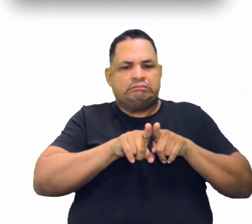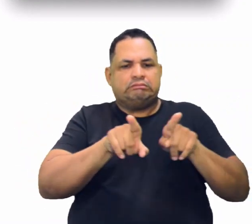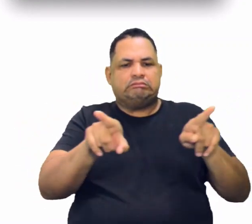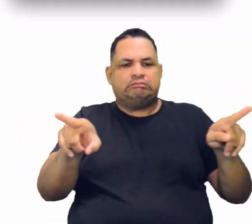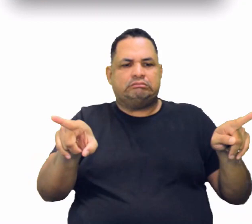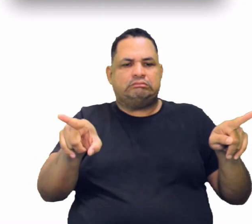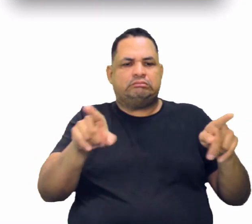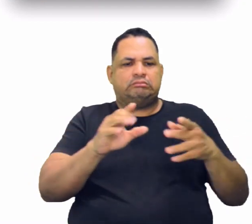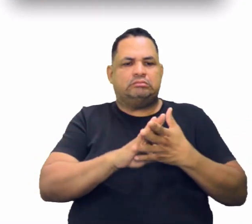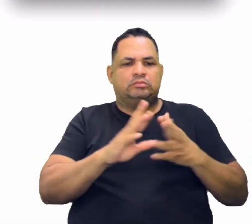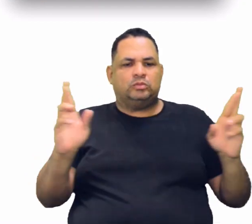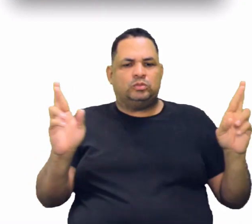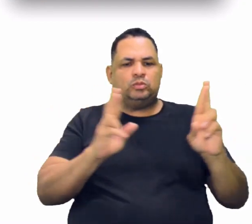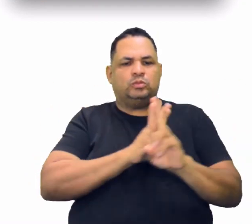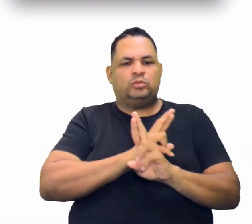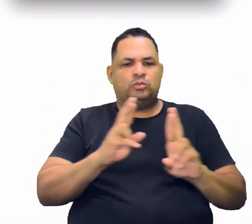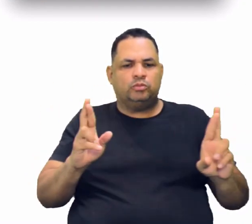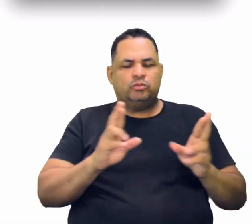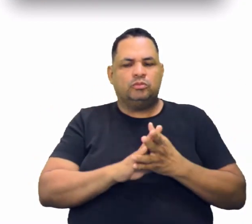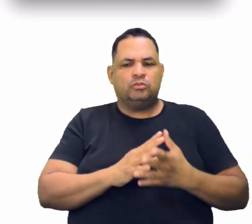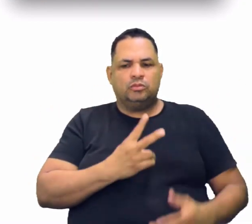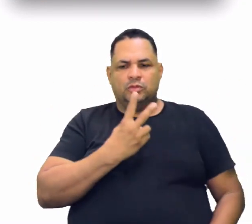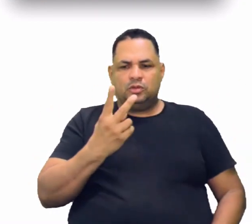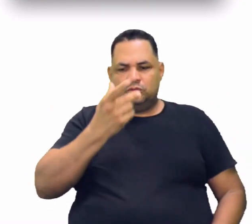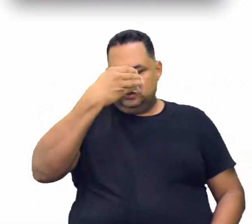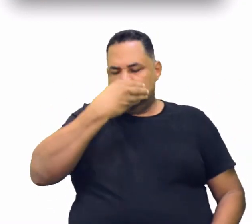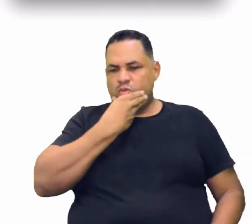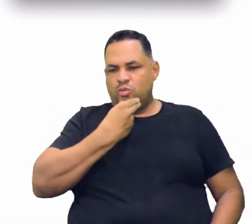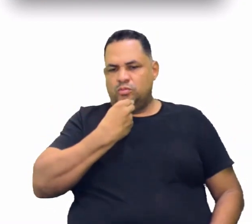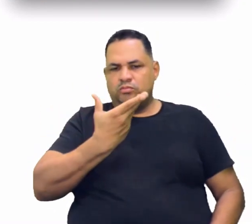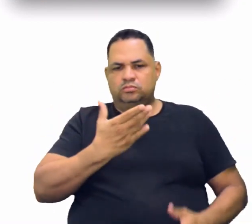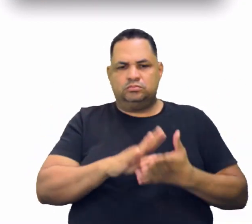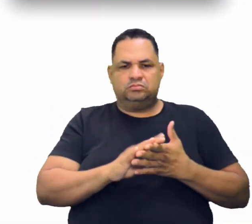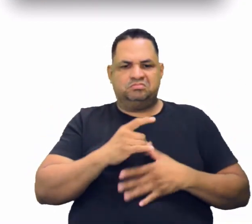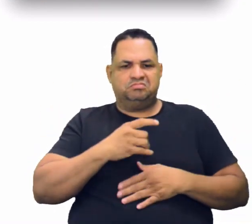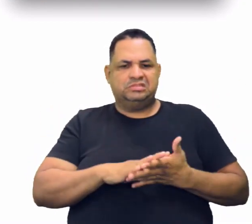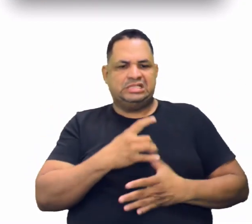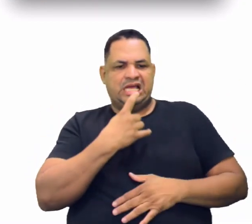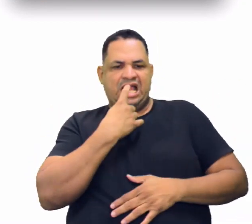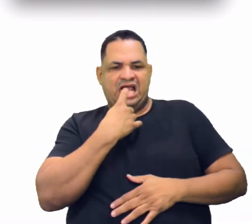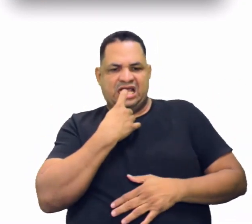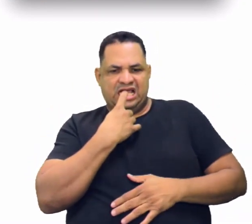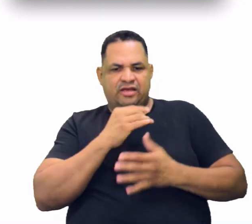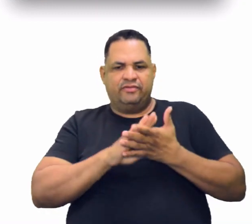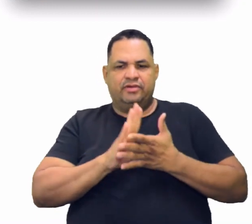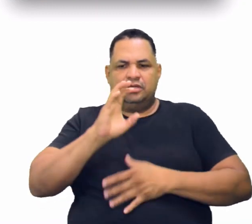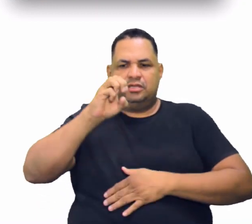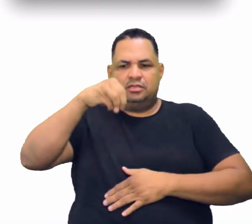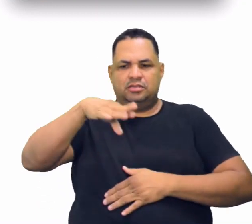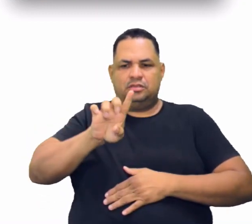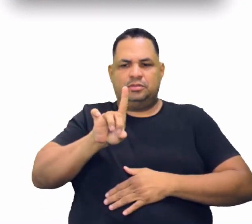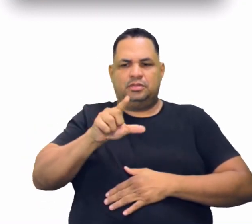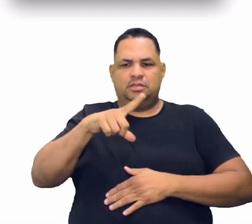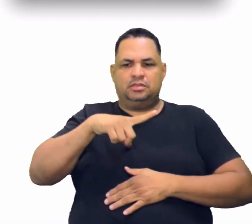provisório de relações entre os dois. Com inveja de Miranda, que